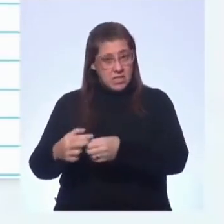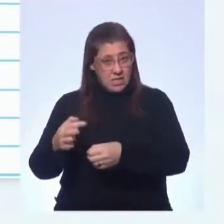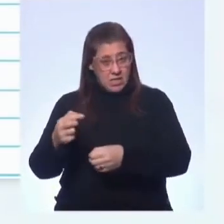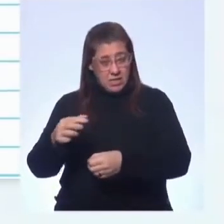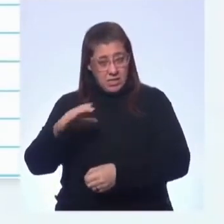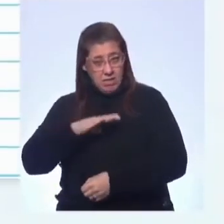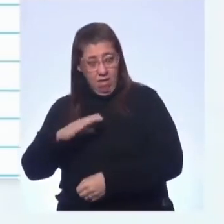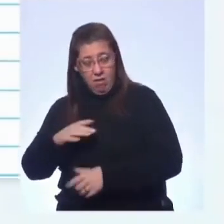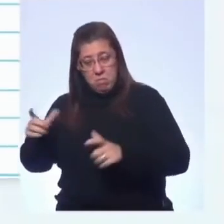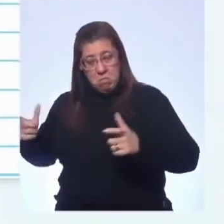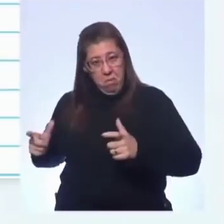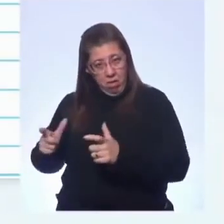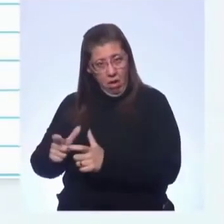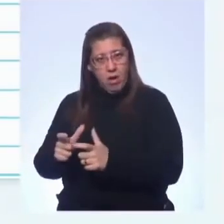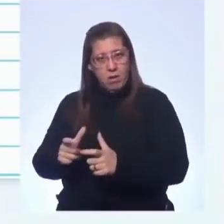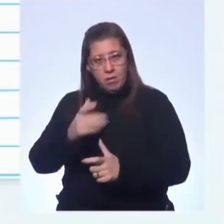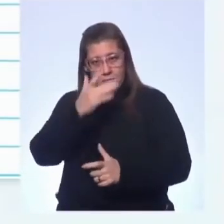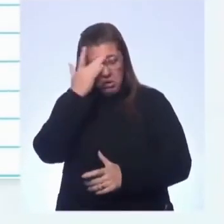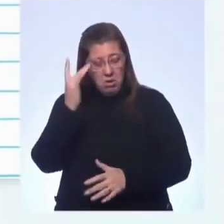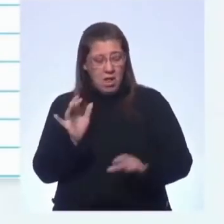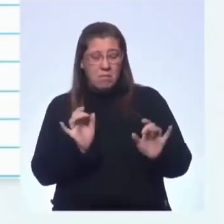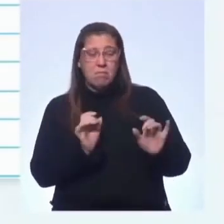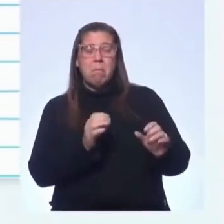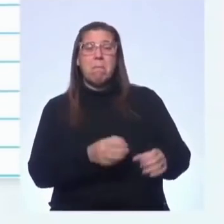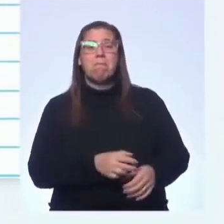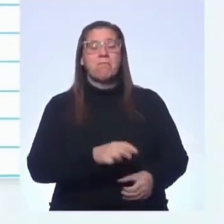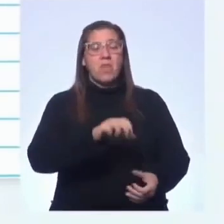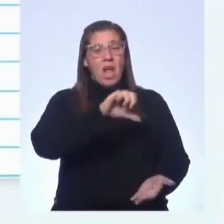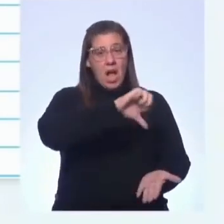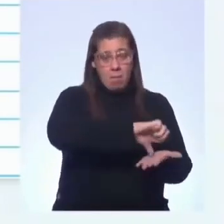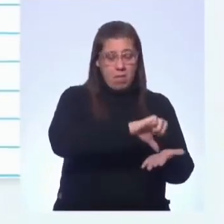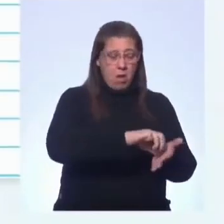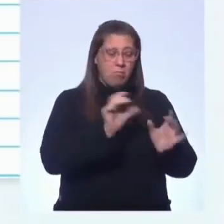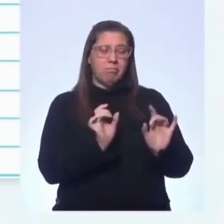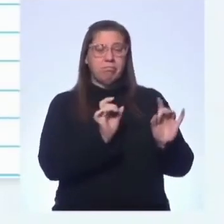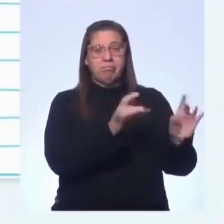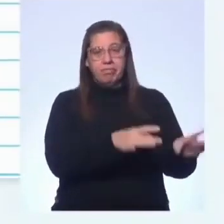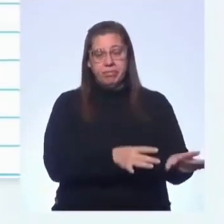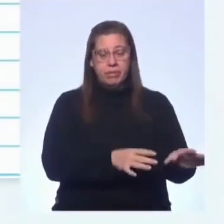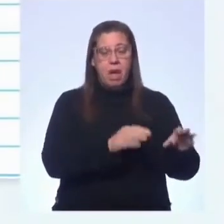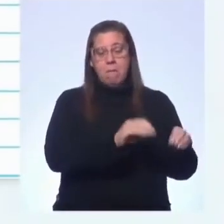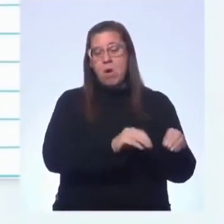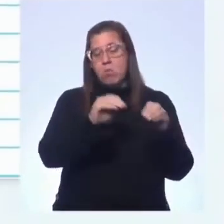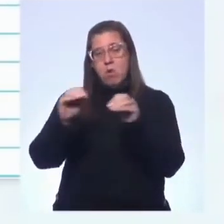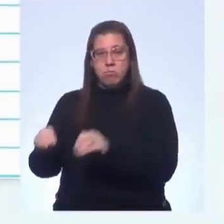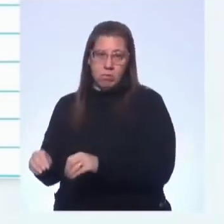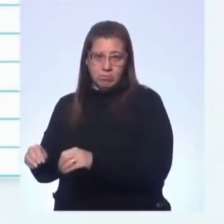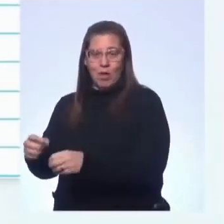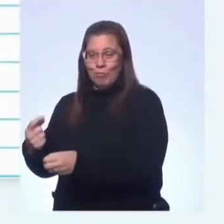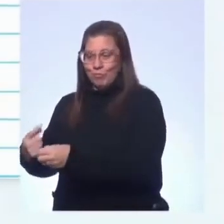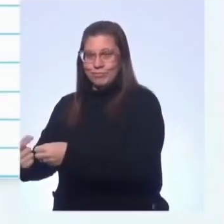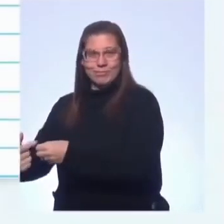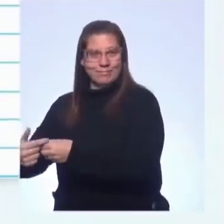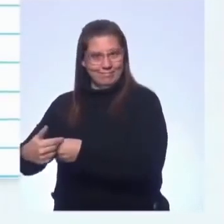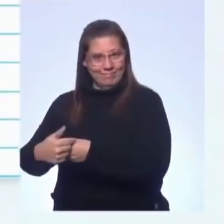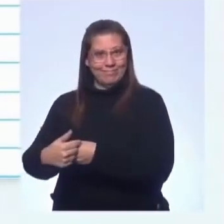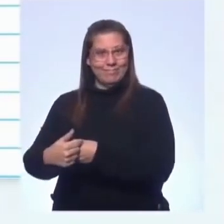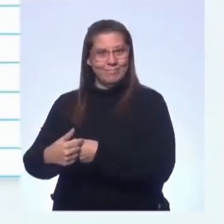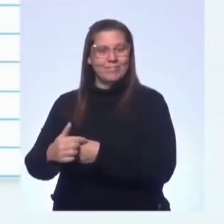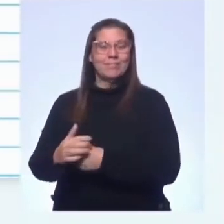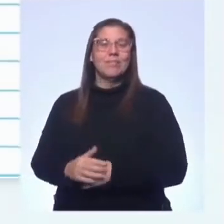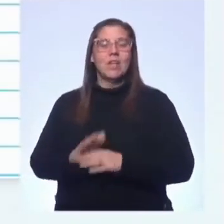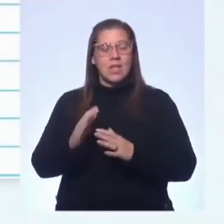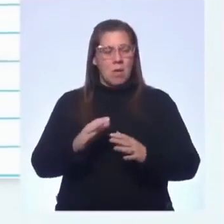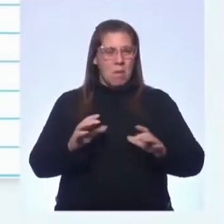forma geral, muitas pessoas estão deixando as capitais dos estados para morarem em cidades do interior. Assim, quase todas as grandes